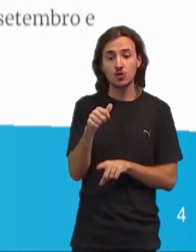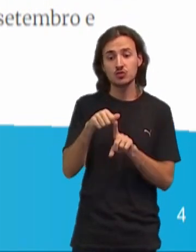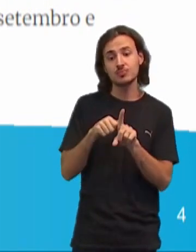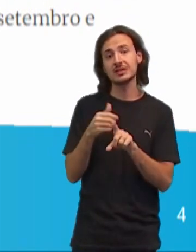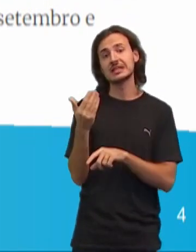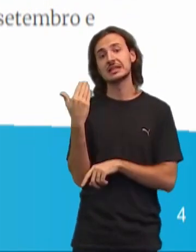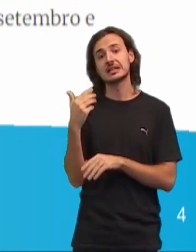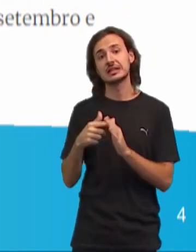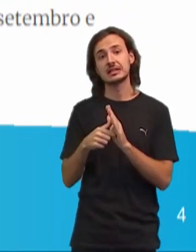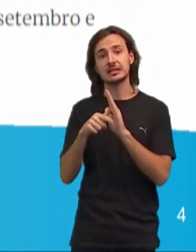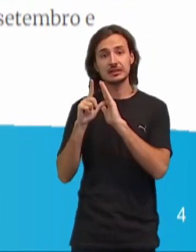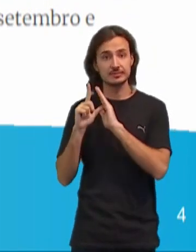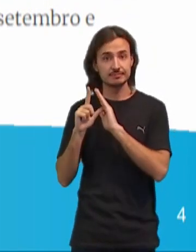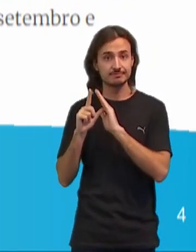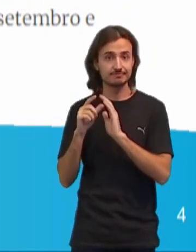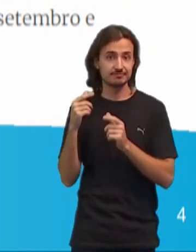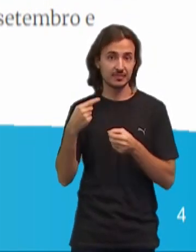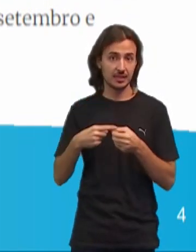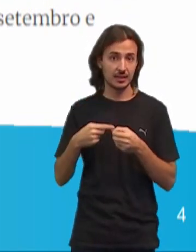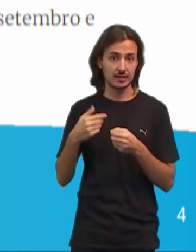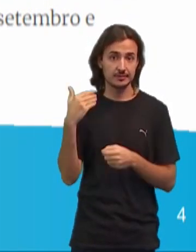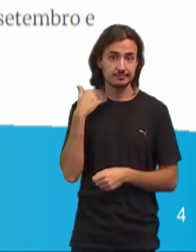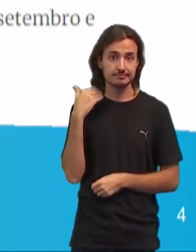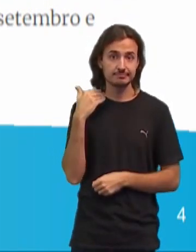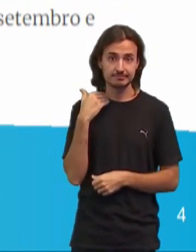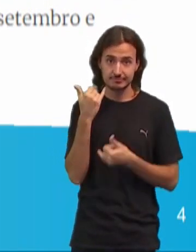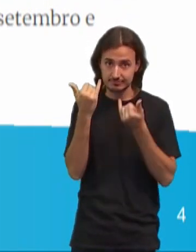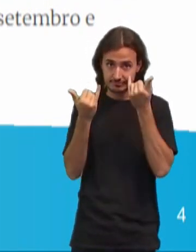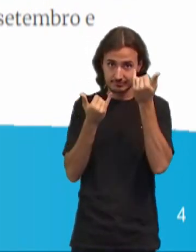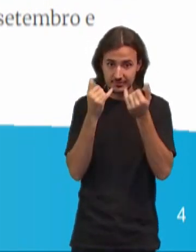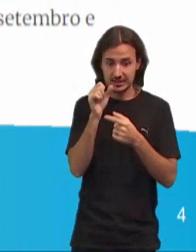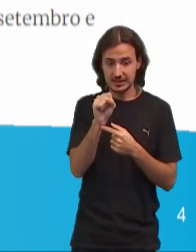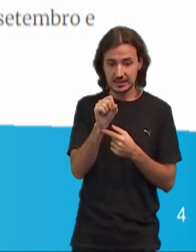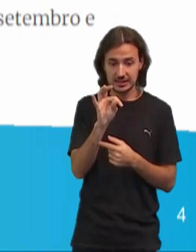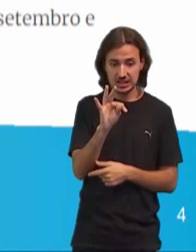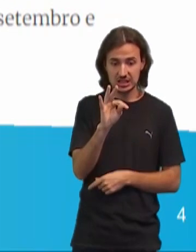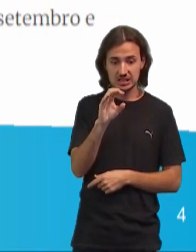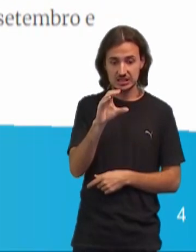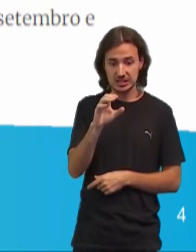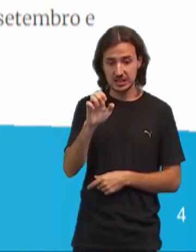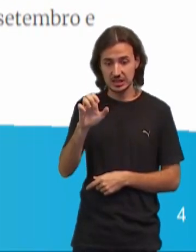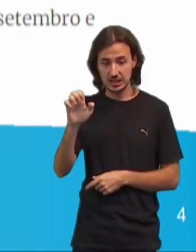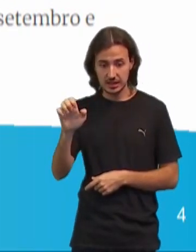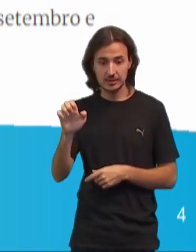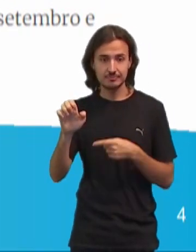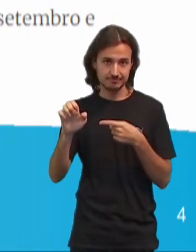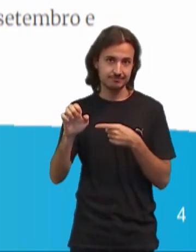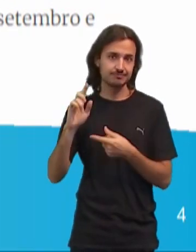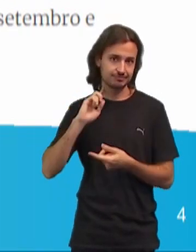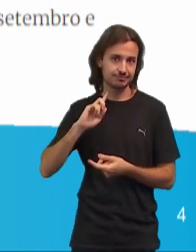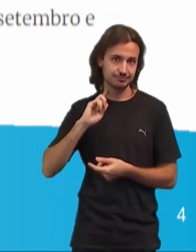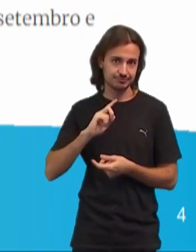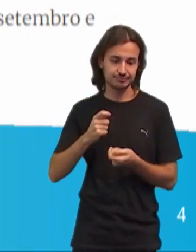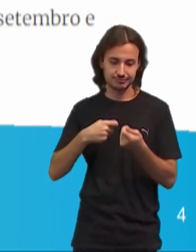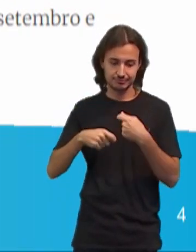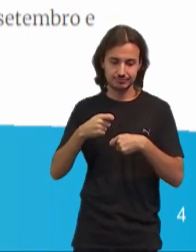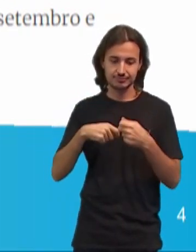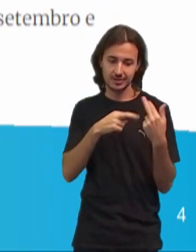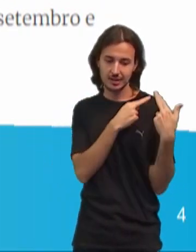O município de Juiz de Fora, de acordo com informações do TCE, Tribunal de Contas de Minas Gerais,